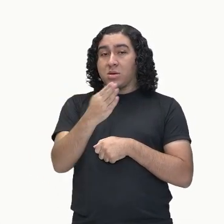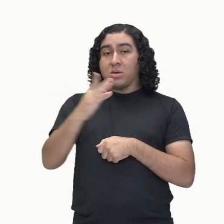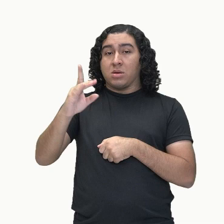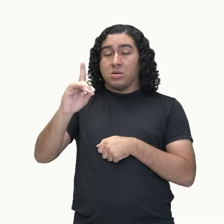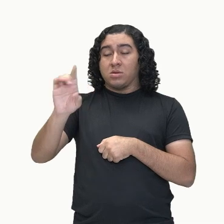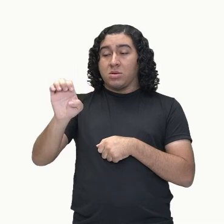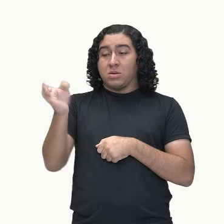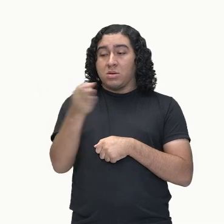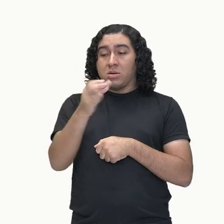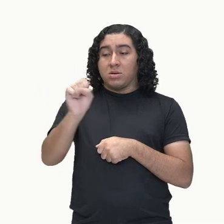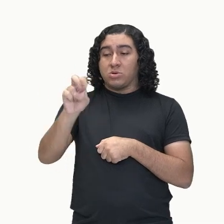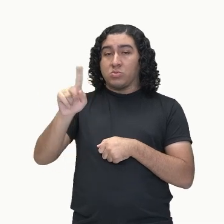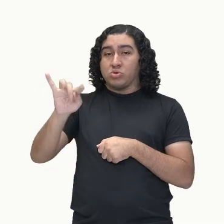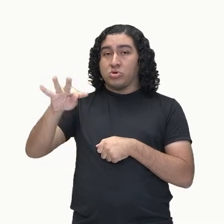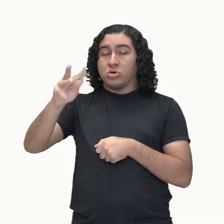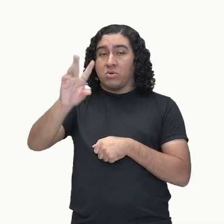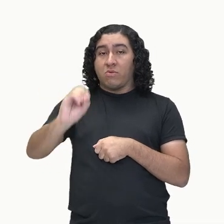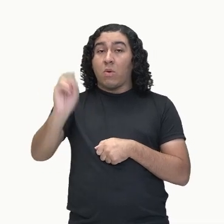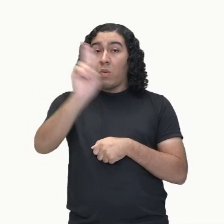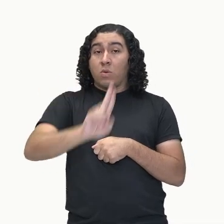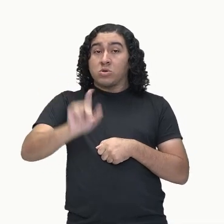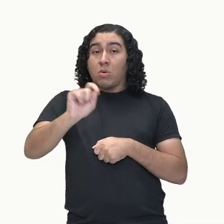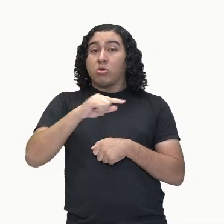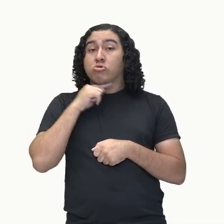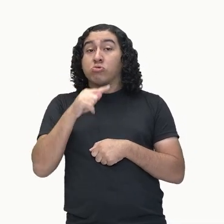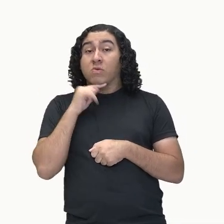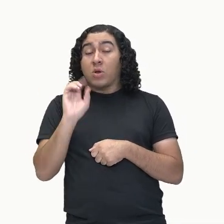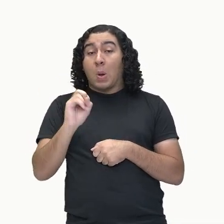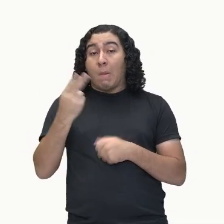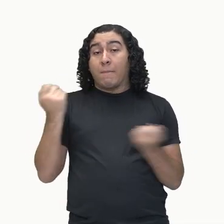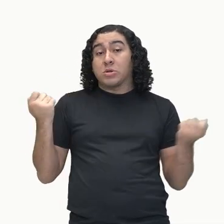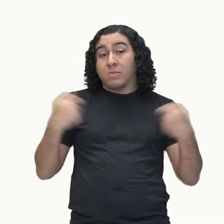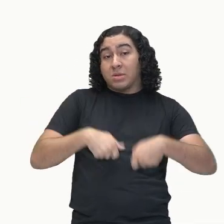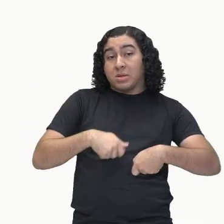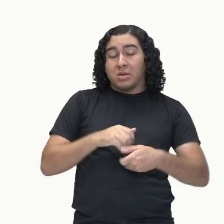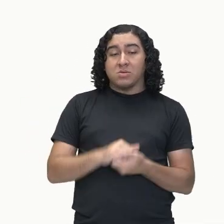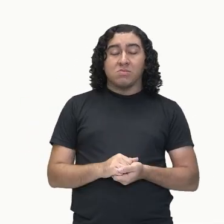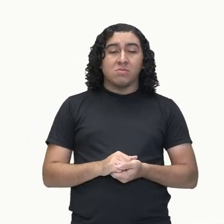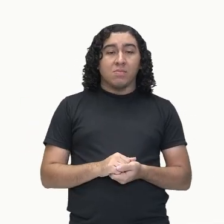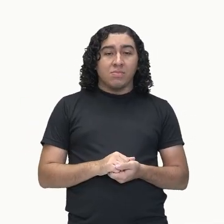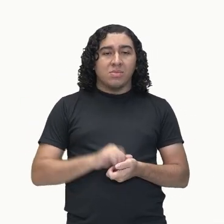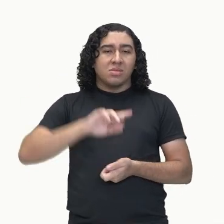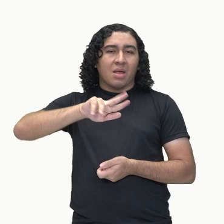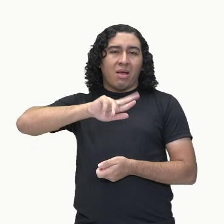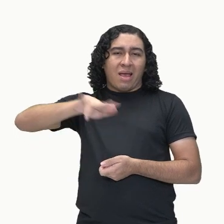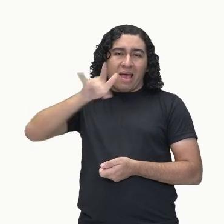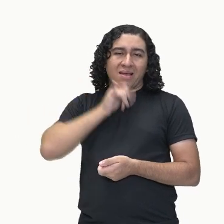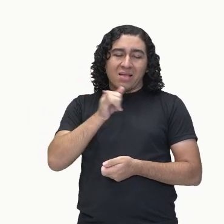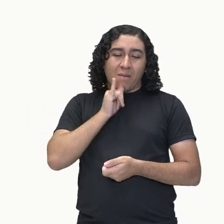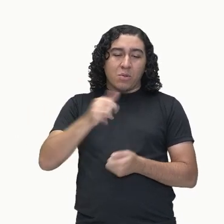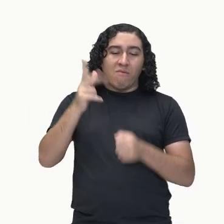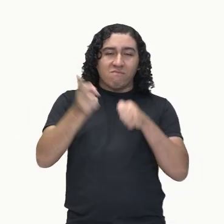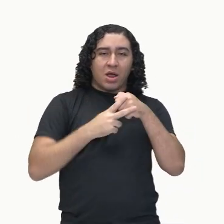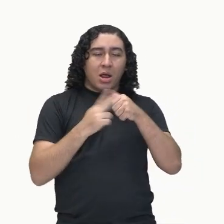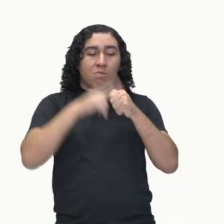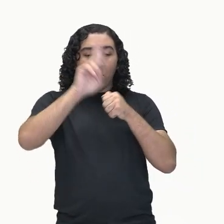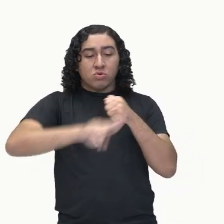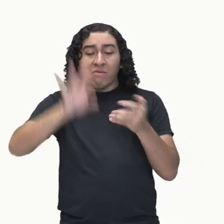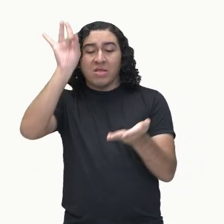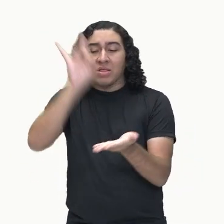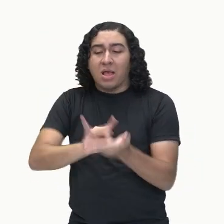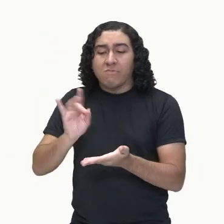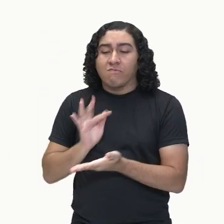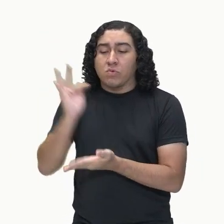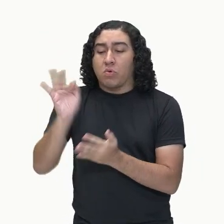ou probabilidades não é um tempo verbal que é concreto é verdadeiro que vai acontecer